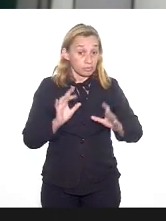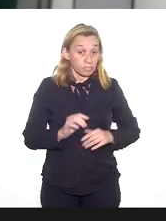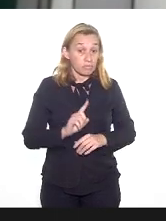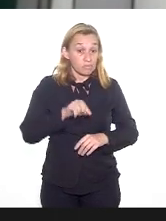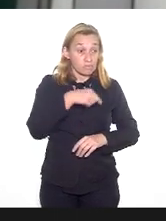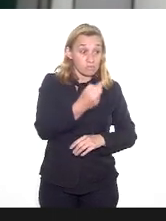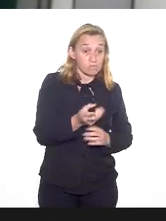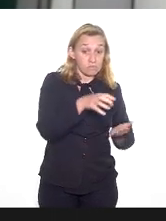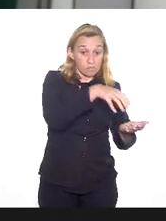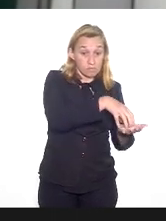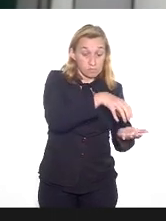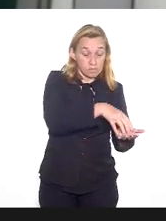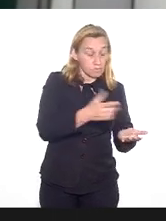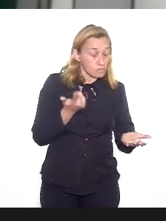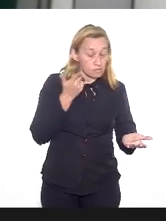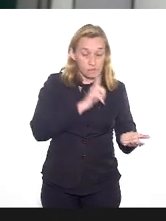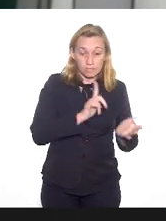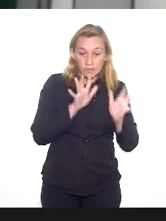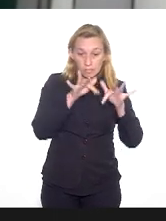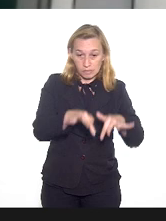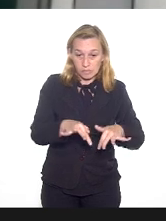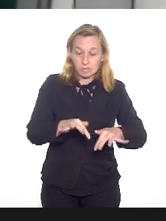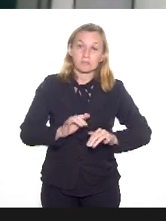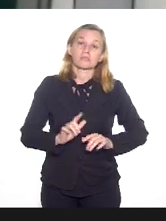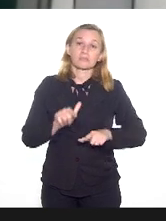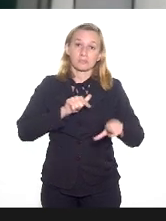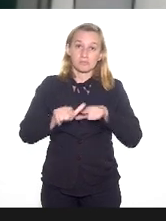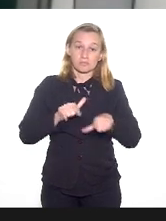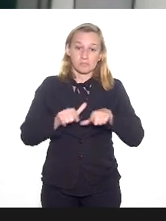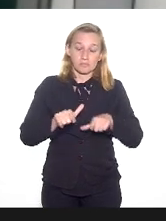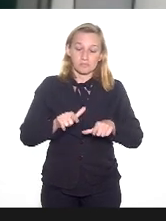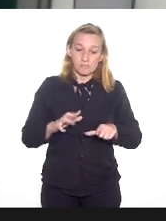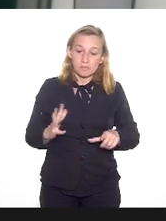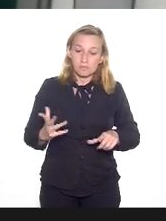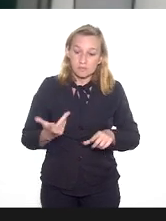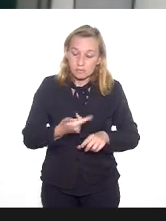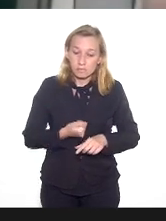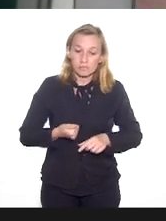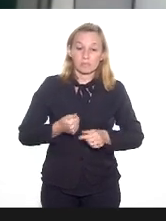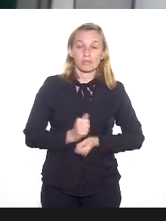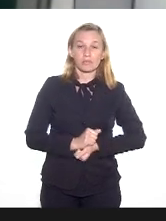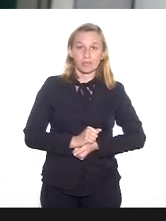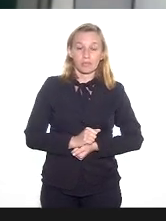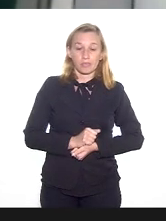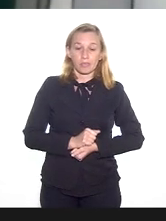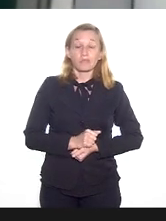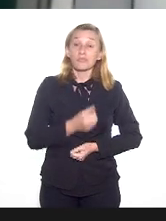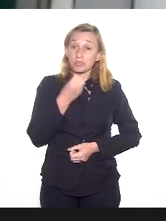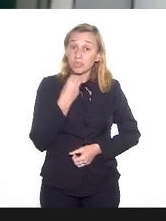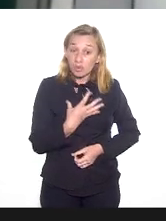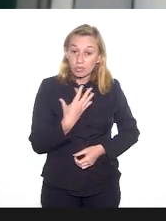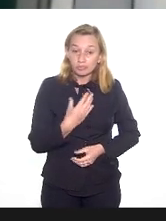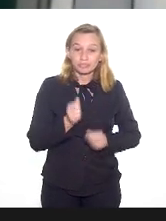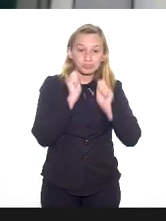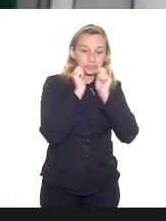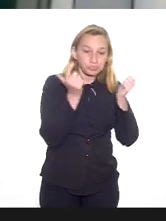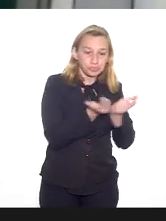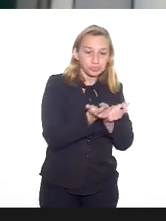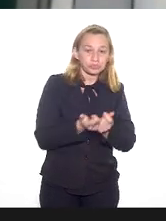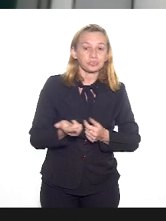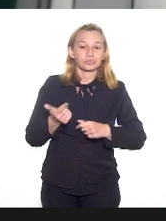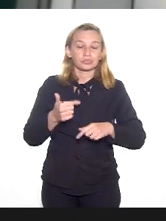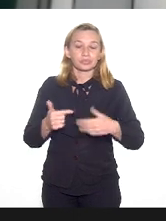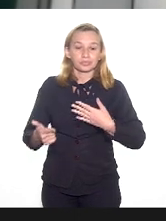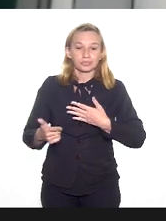outros órgãos, nós não conseguiríamos ter concluído esse trabalho com essa envergadura e com essa profundidade. Então, que bom que a Assembleia Legislativa cumpra esse papel